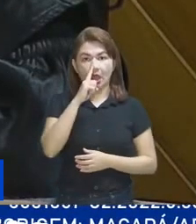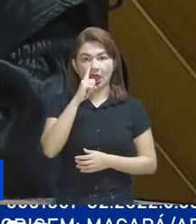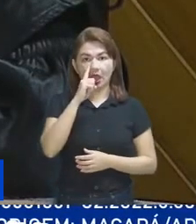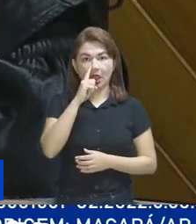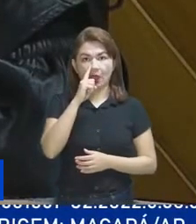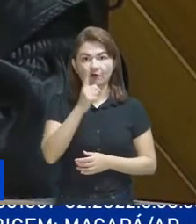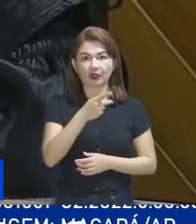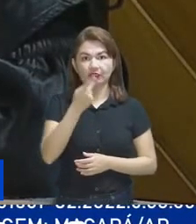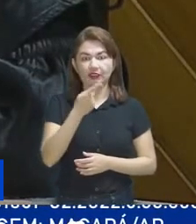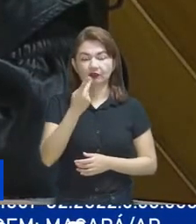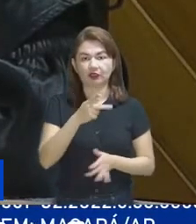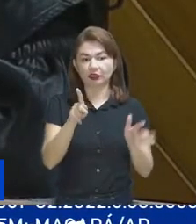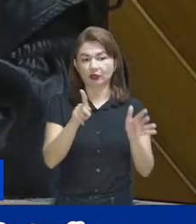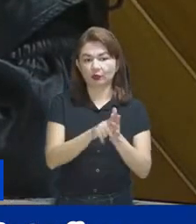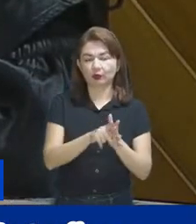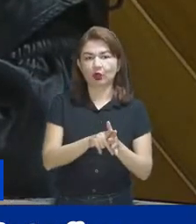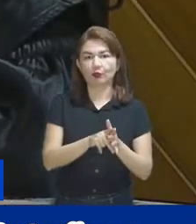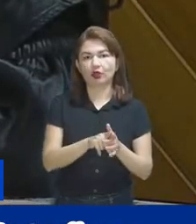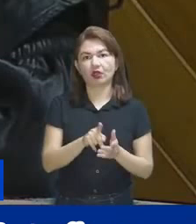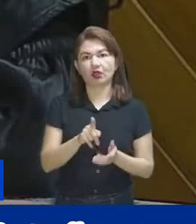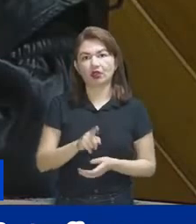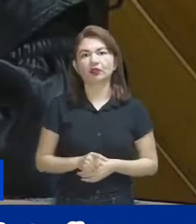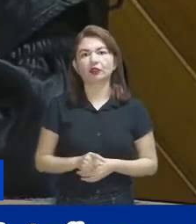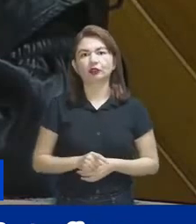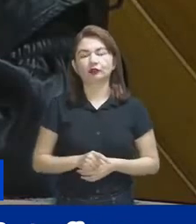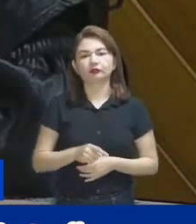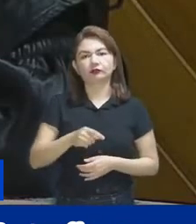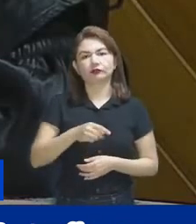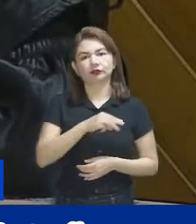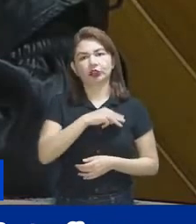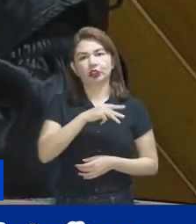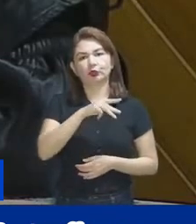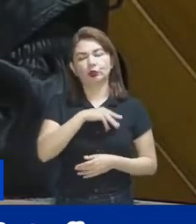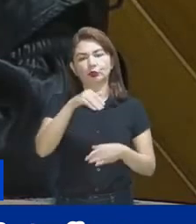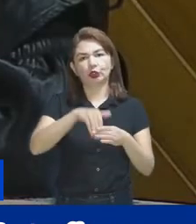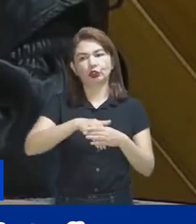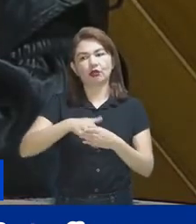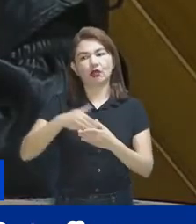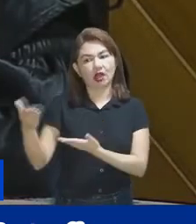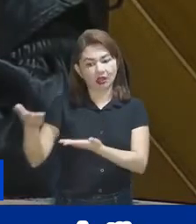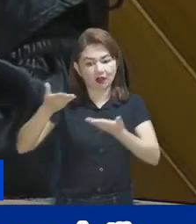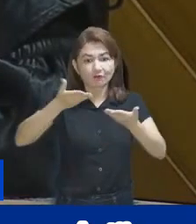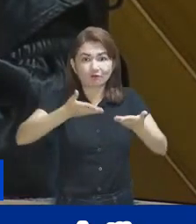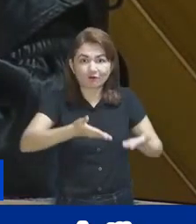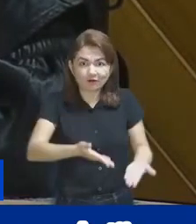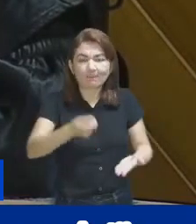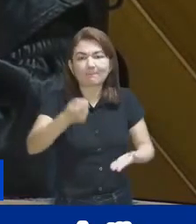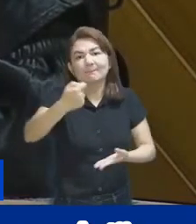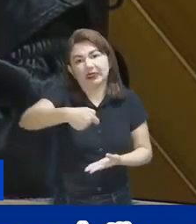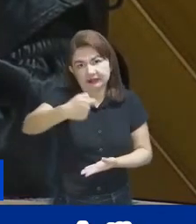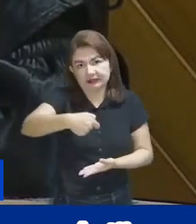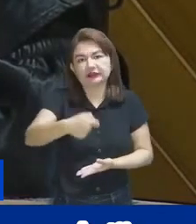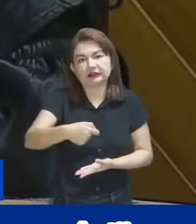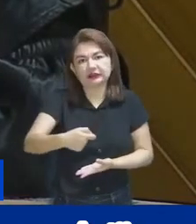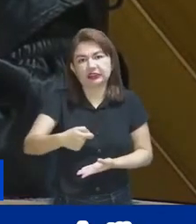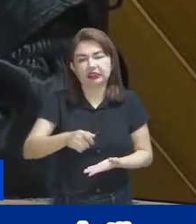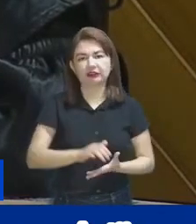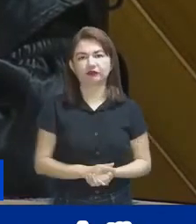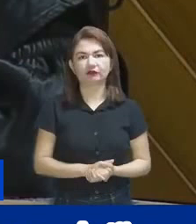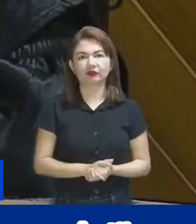Ministério Público Eleitoral, deveria ter sido intimada para apresentar a manifestação. No entanto, após o referido